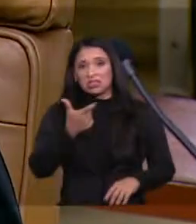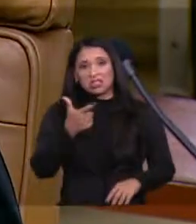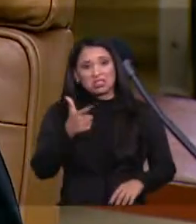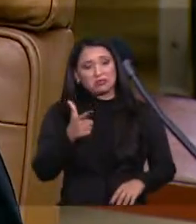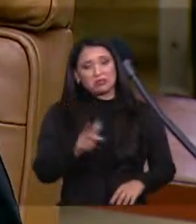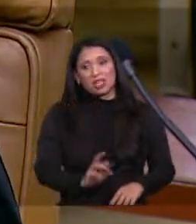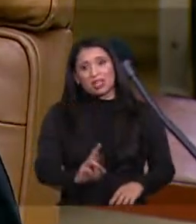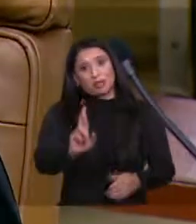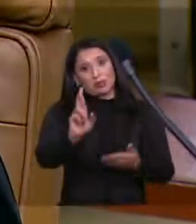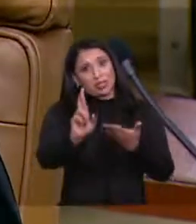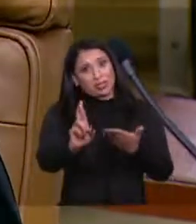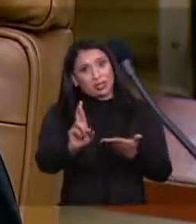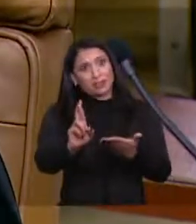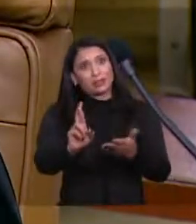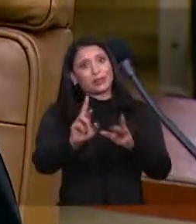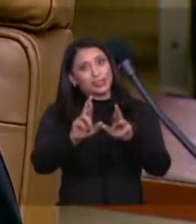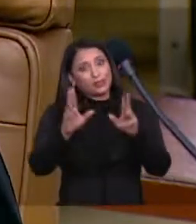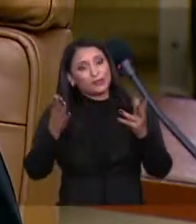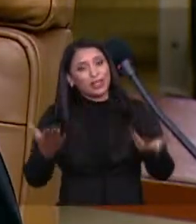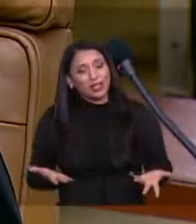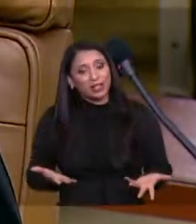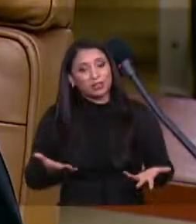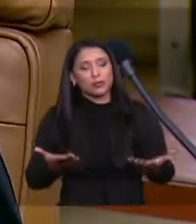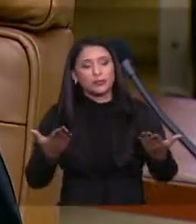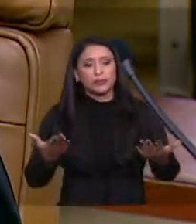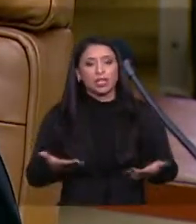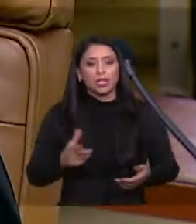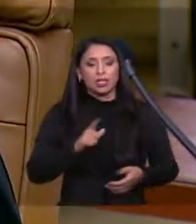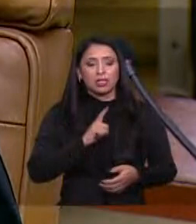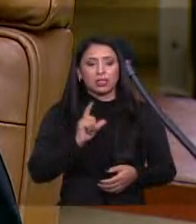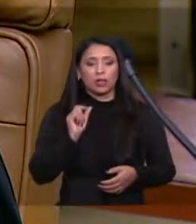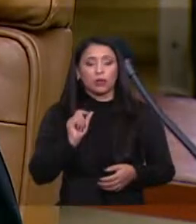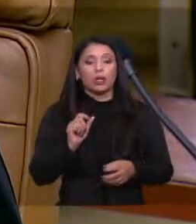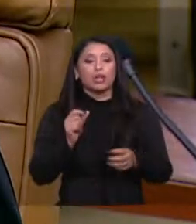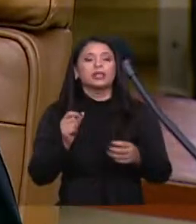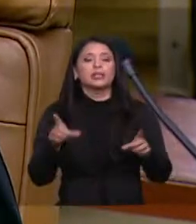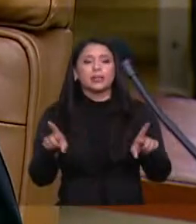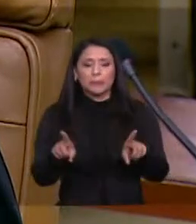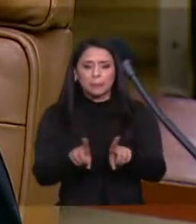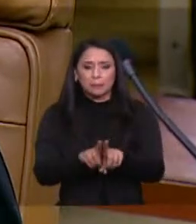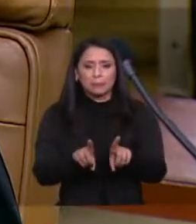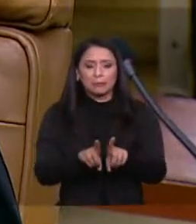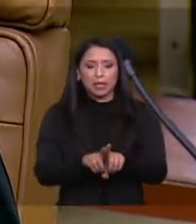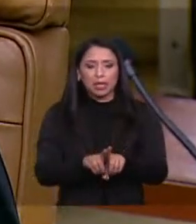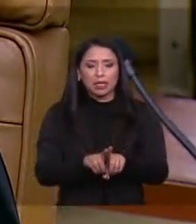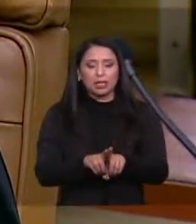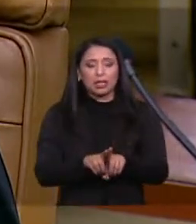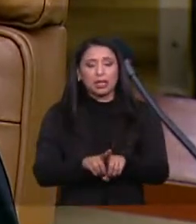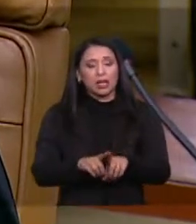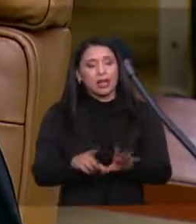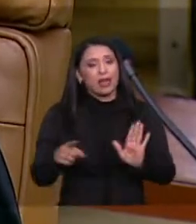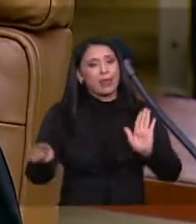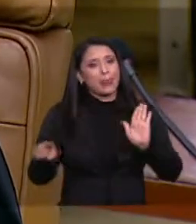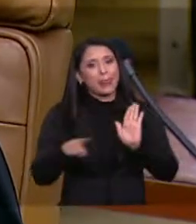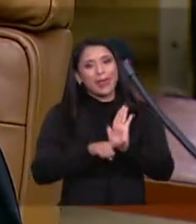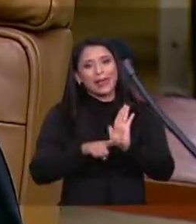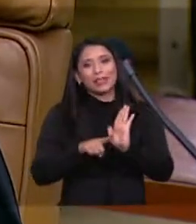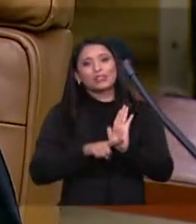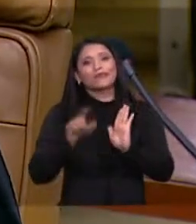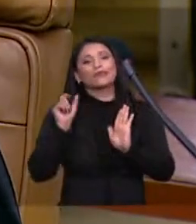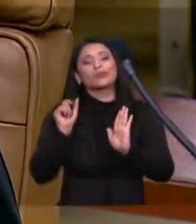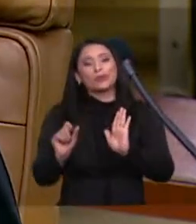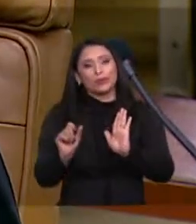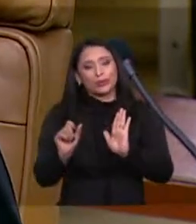representação do ponto de vista da reprovabilidade igualmente merece destaque negativo no